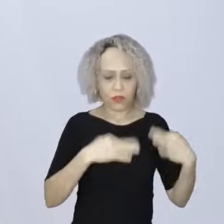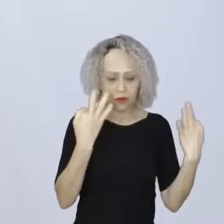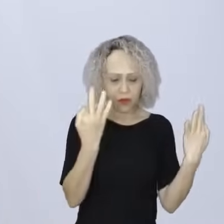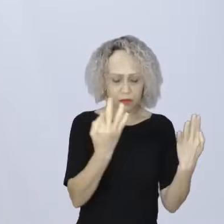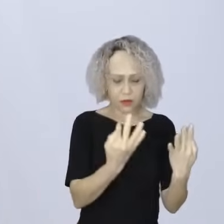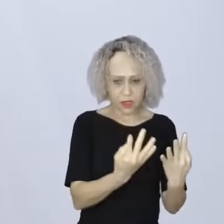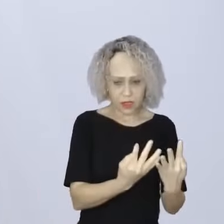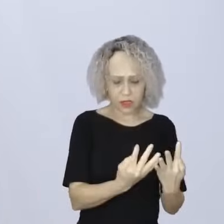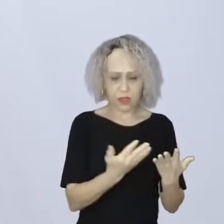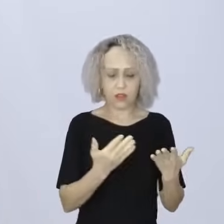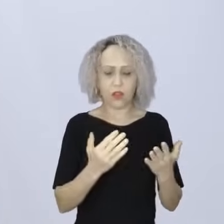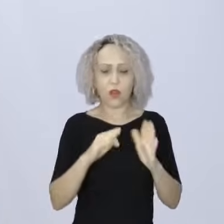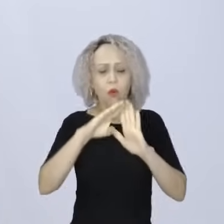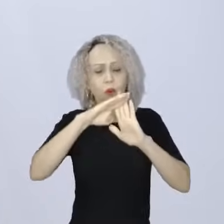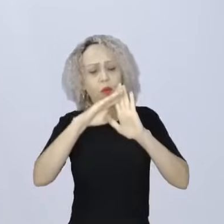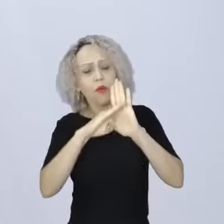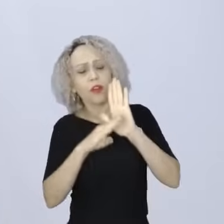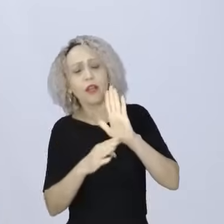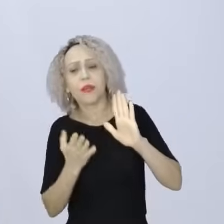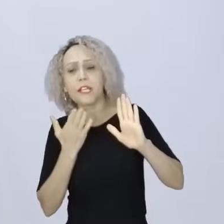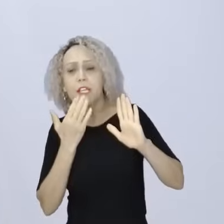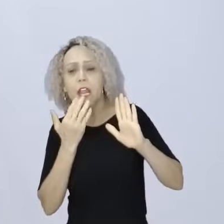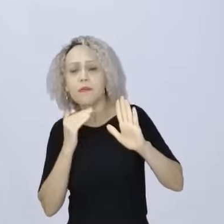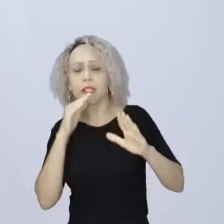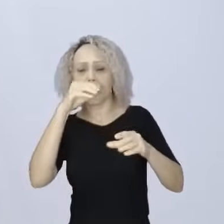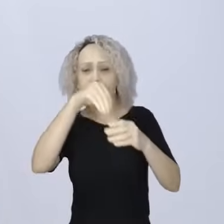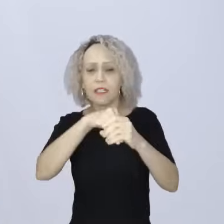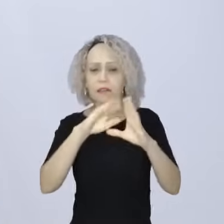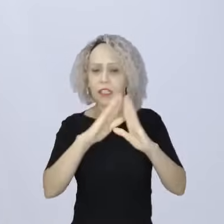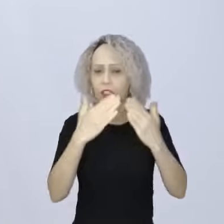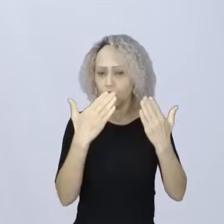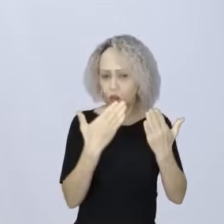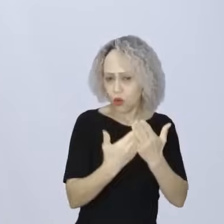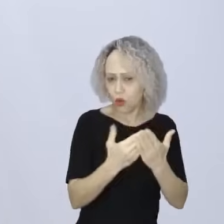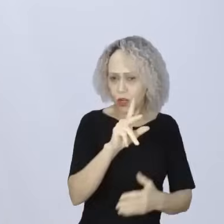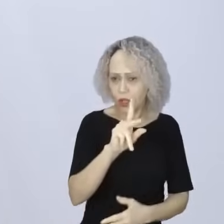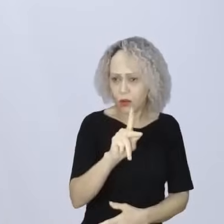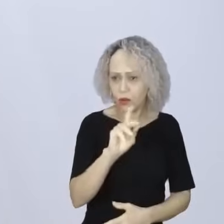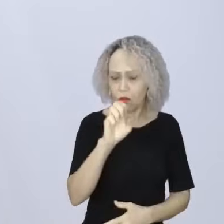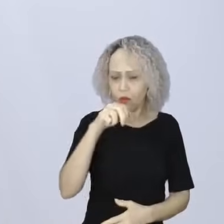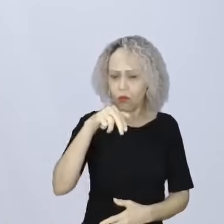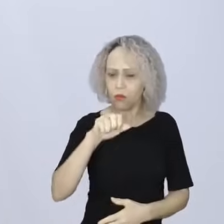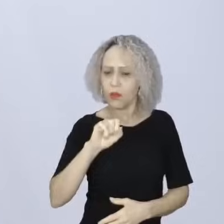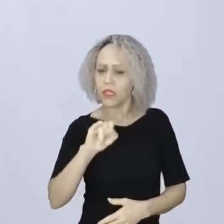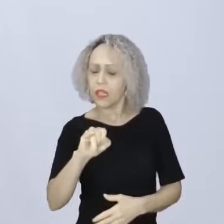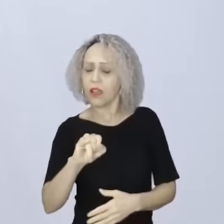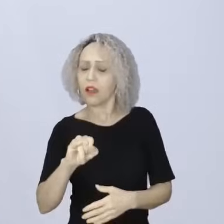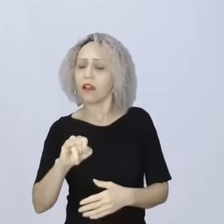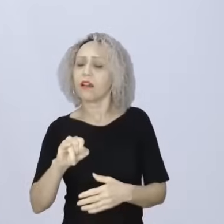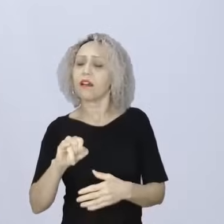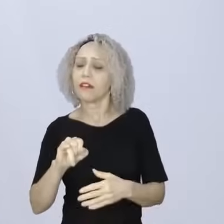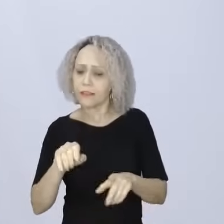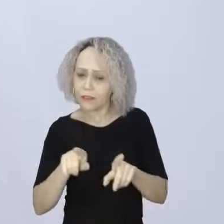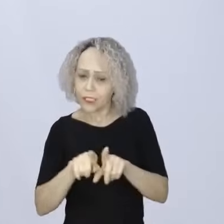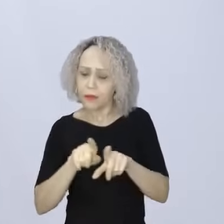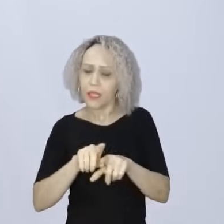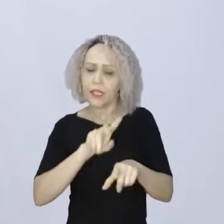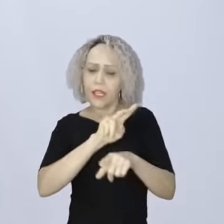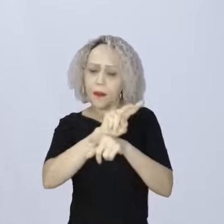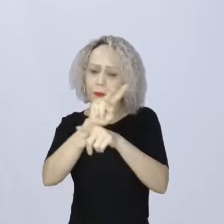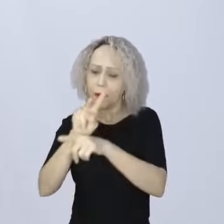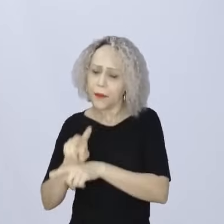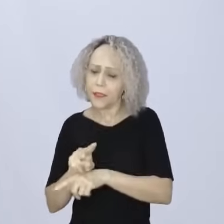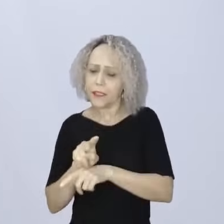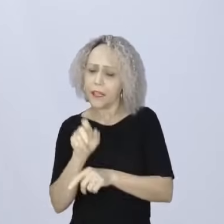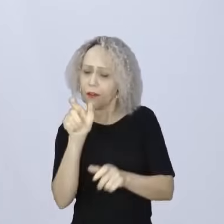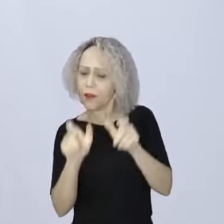o programa de alimentação escolar, o PENAI, as ações de proteção à pessoa humana e